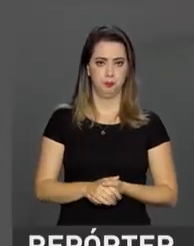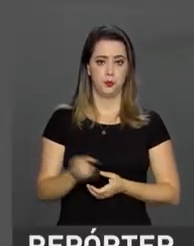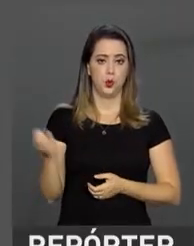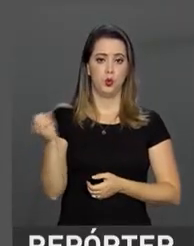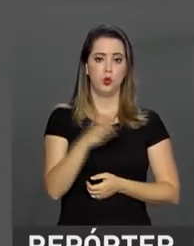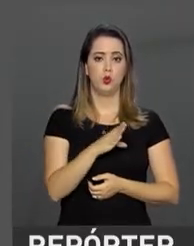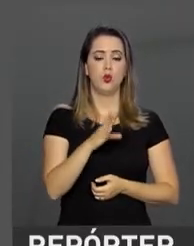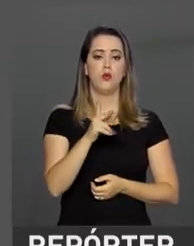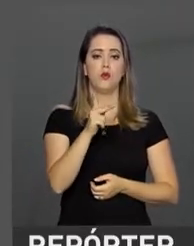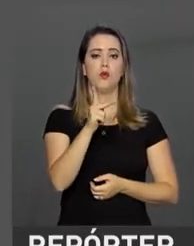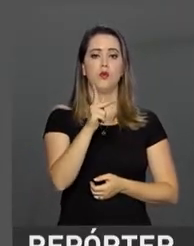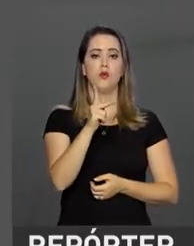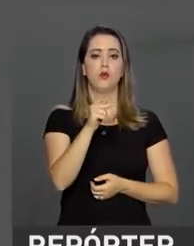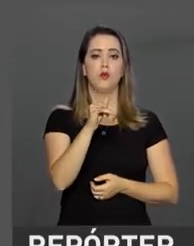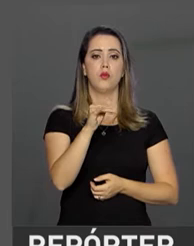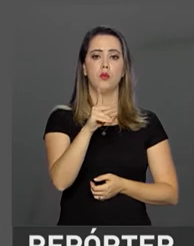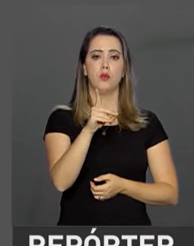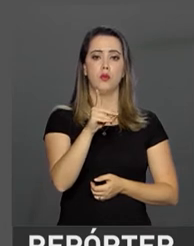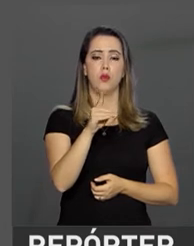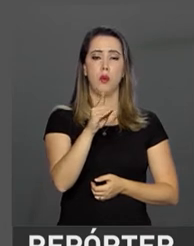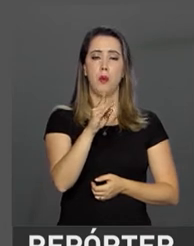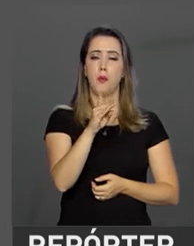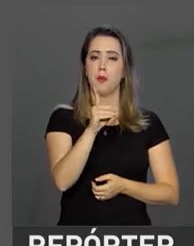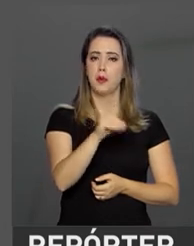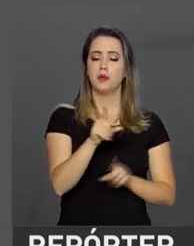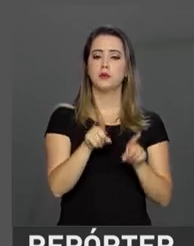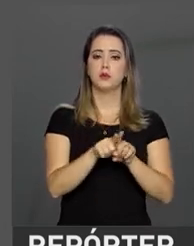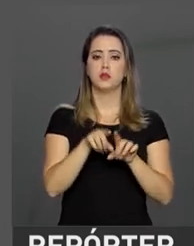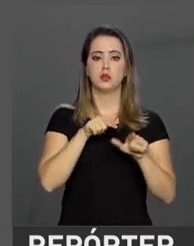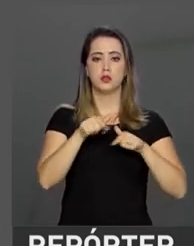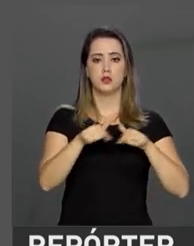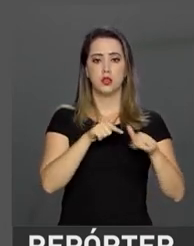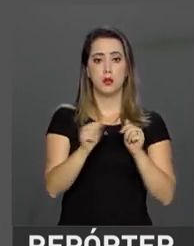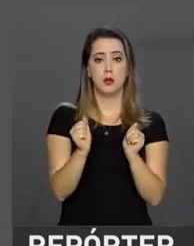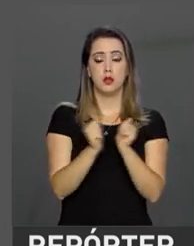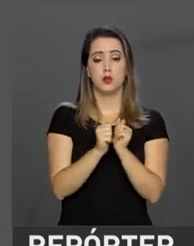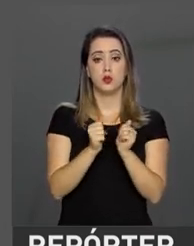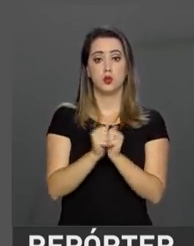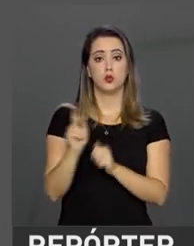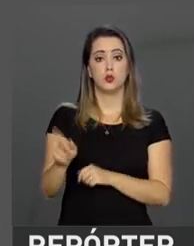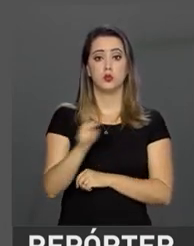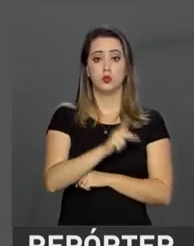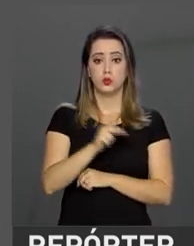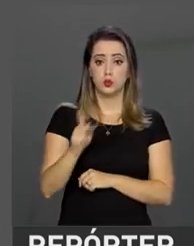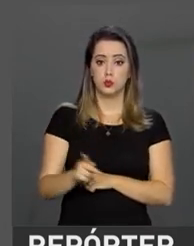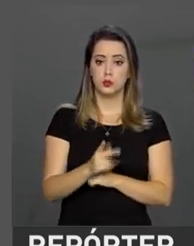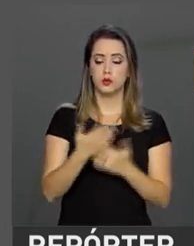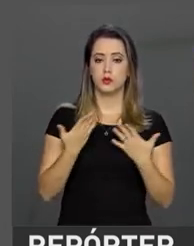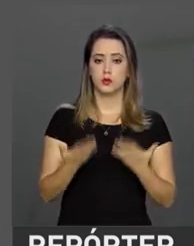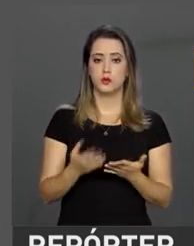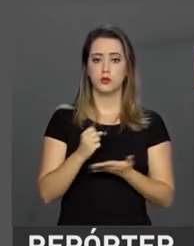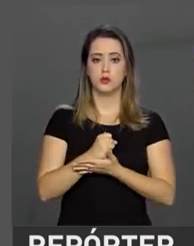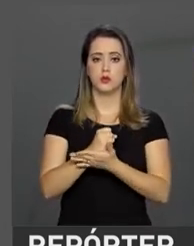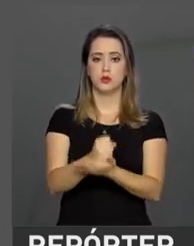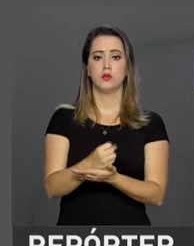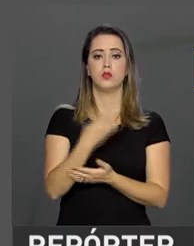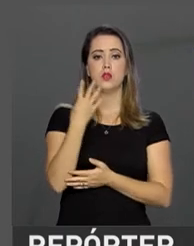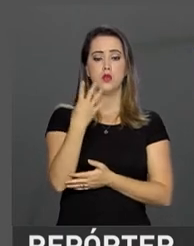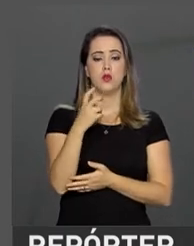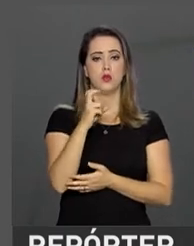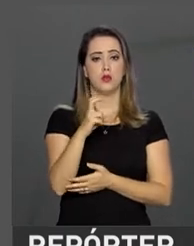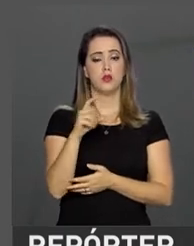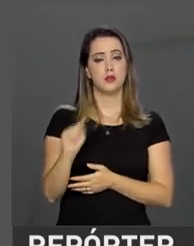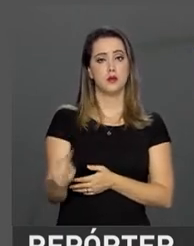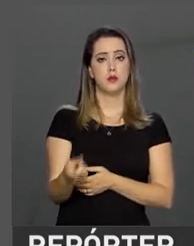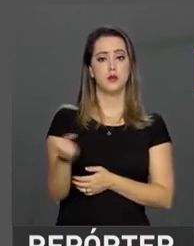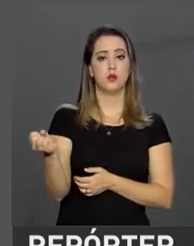que alunos de cursos de licenciatura exercem atividades pedagógicas em escolas públicas, oferece 45 mil